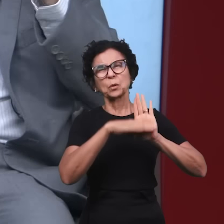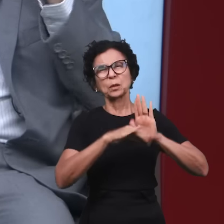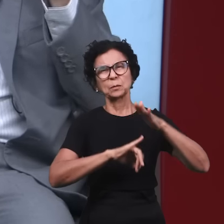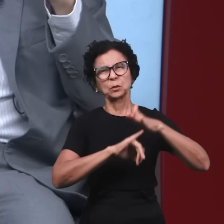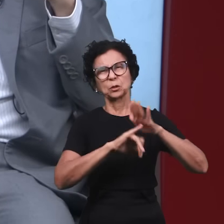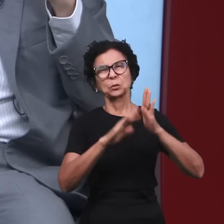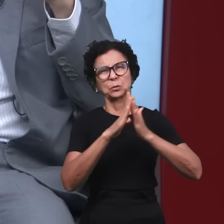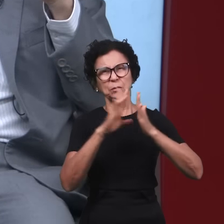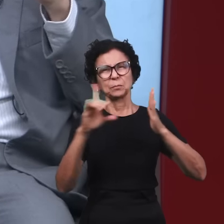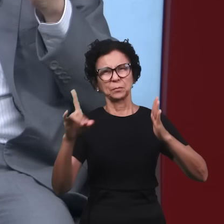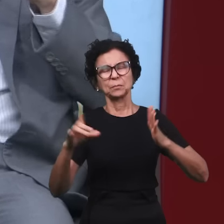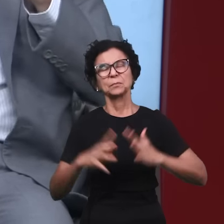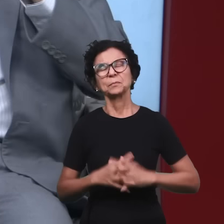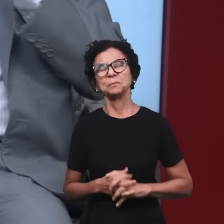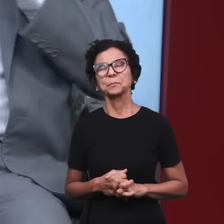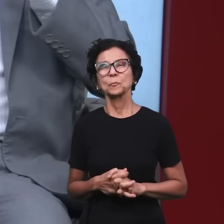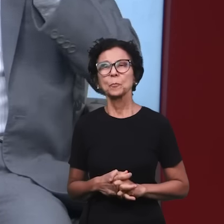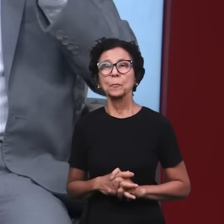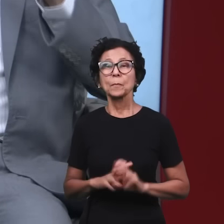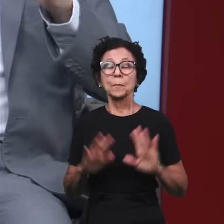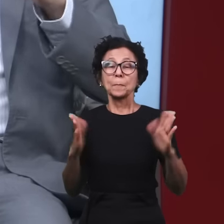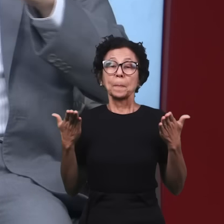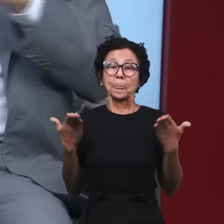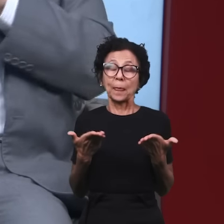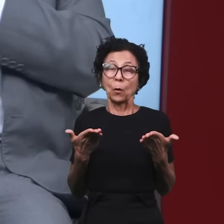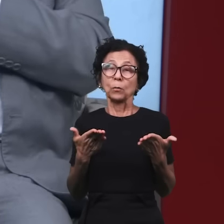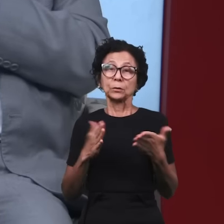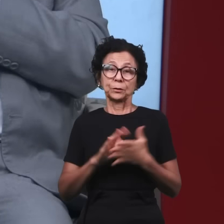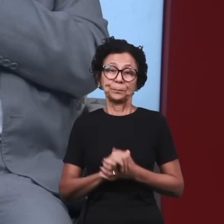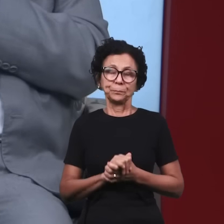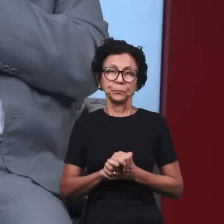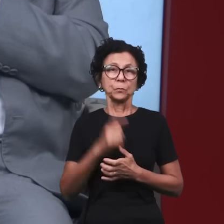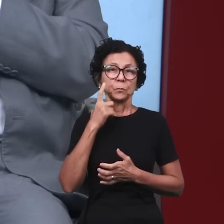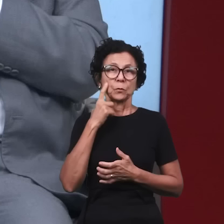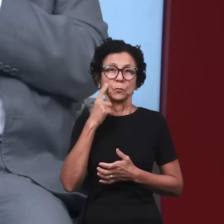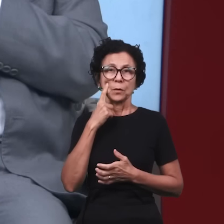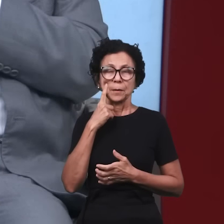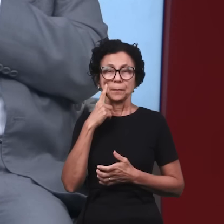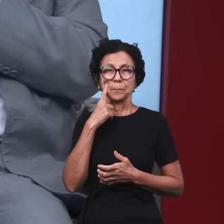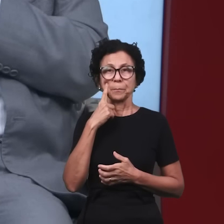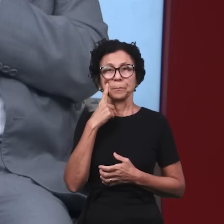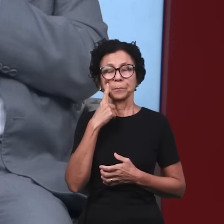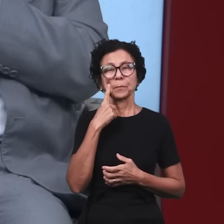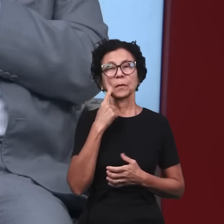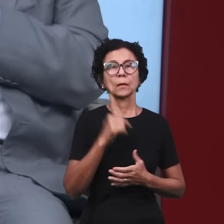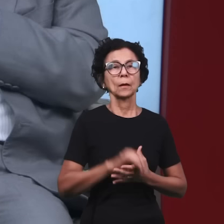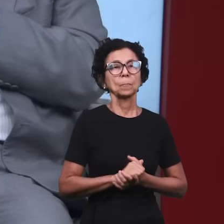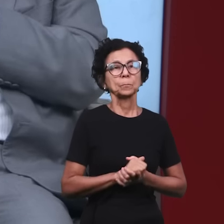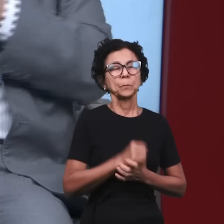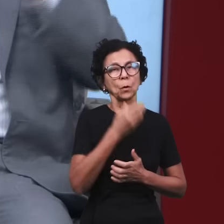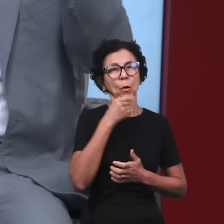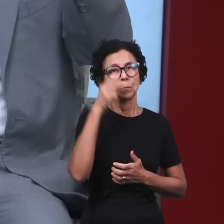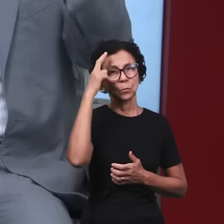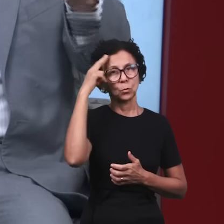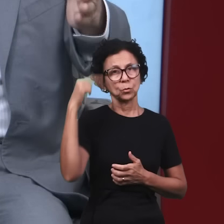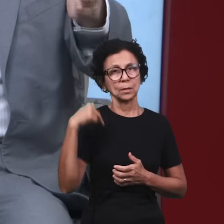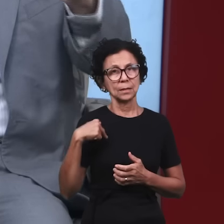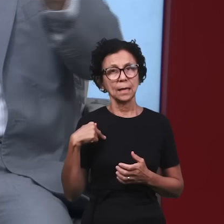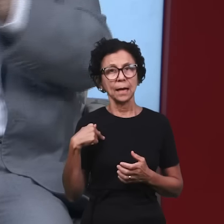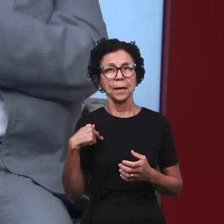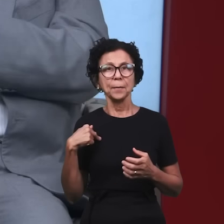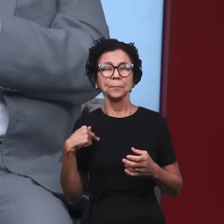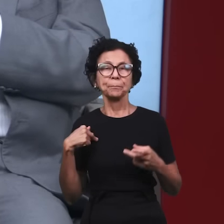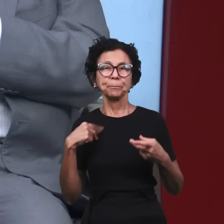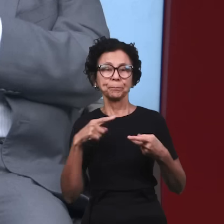programas aqui do Instituto Bíblico. Então estamos no ponto em que Jacó já estava